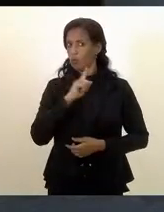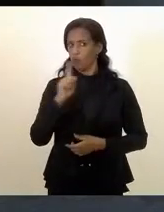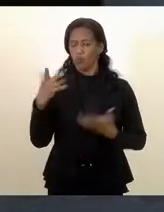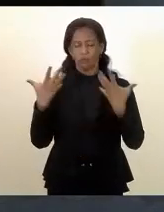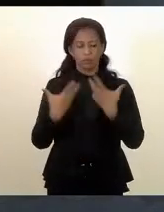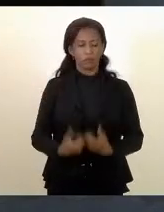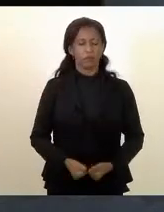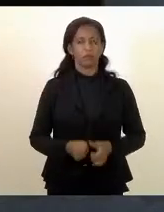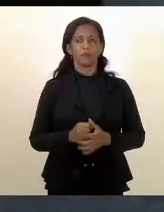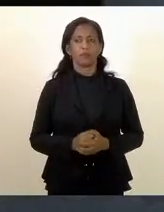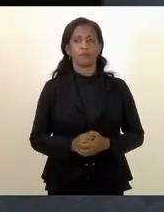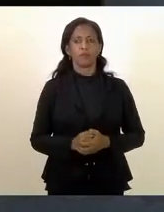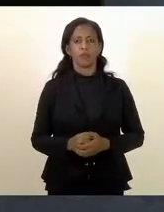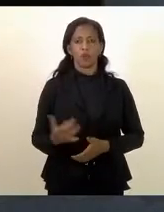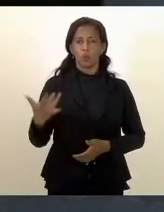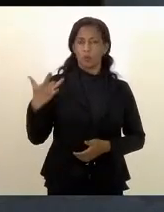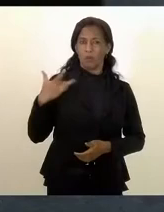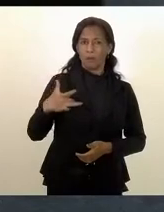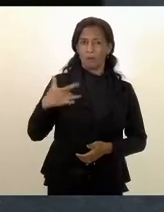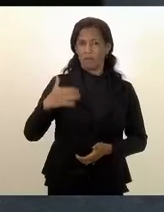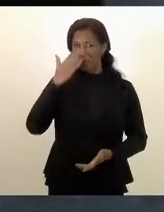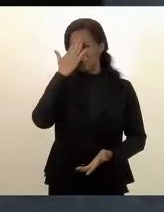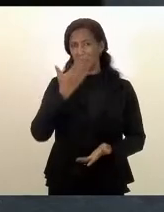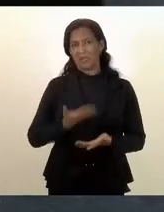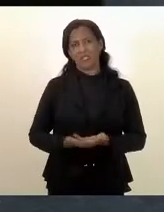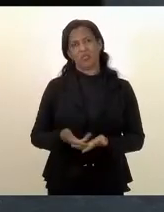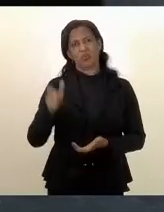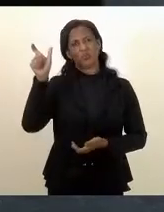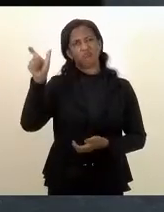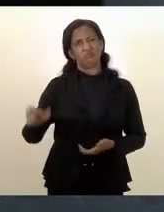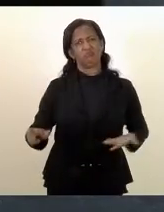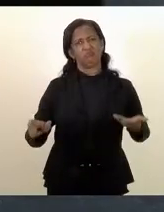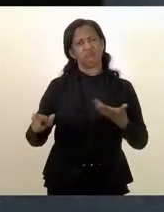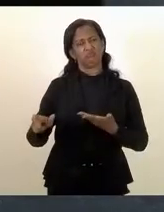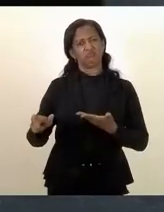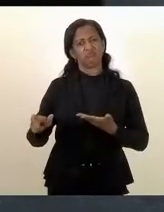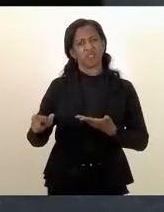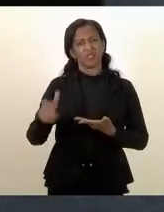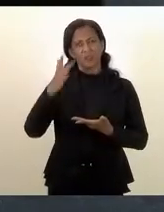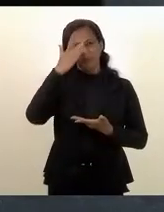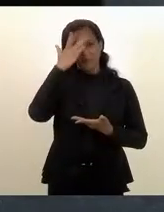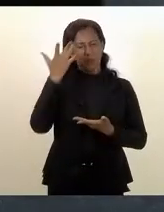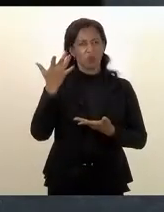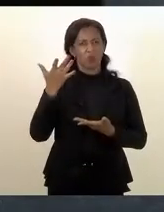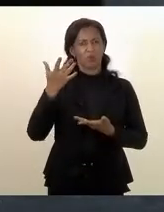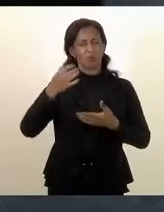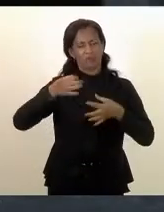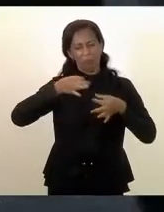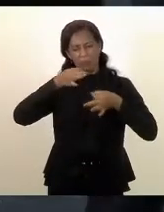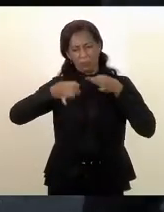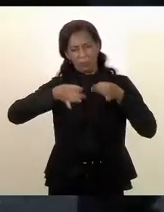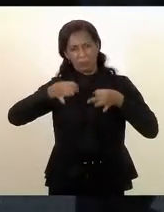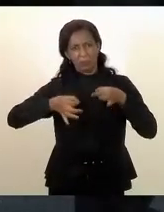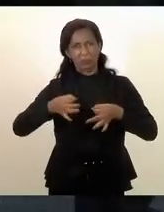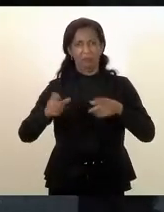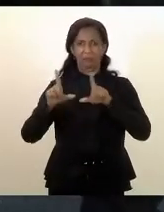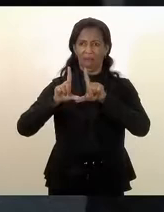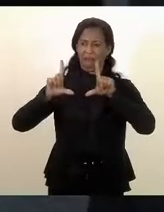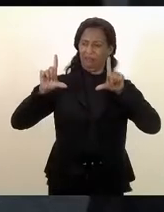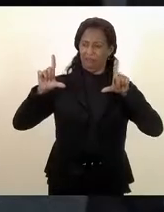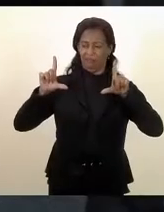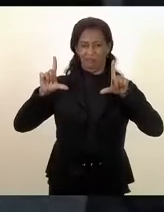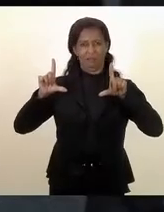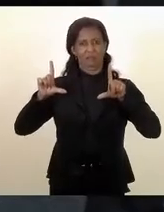entendeu uma pena quem acreditou nesse cara quem usou de argumento inclusive o slogan de campanha